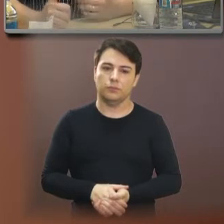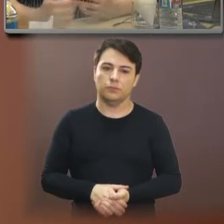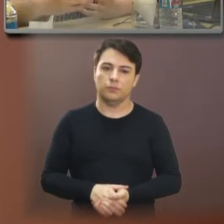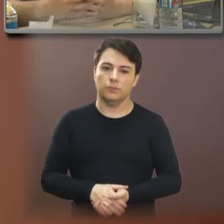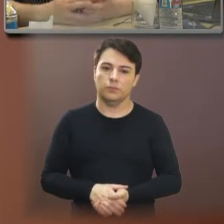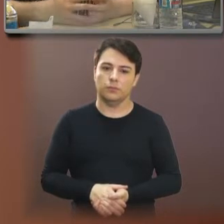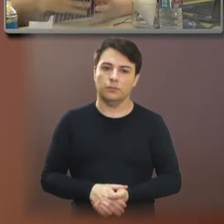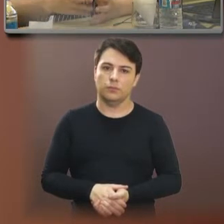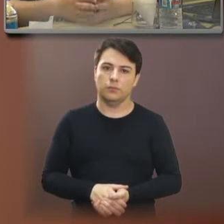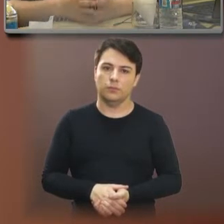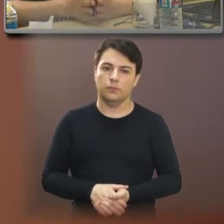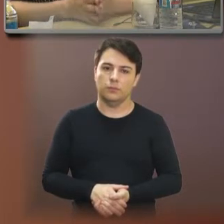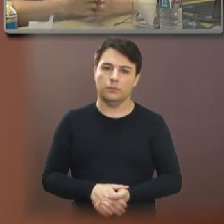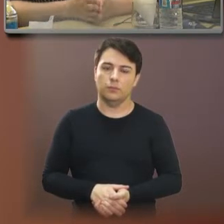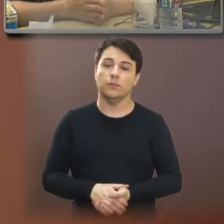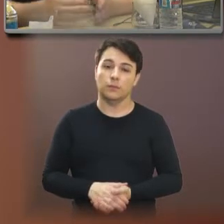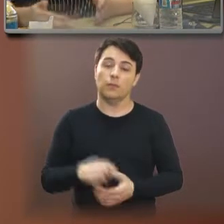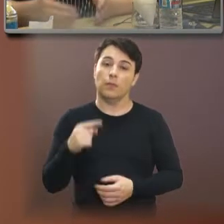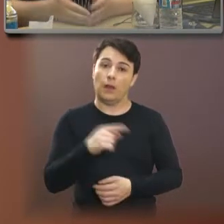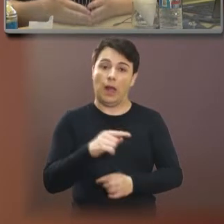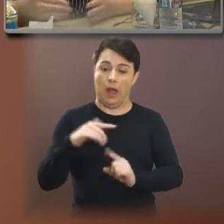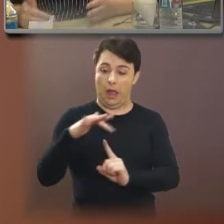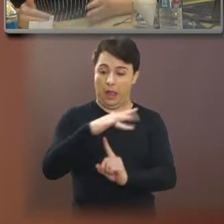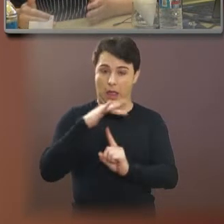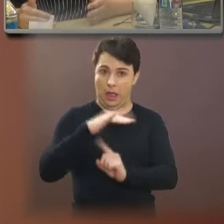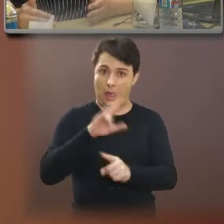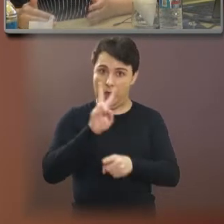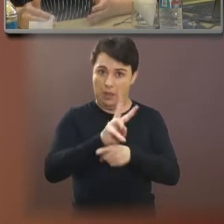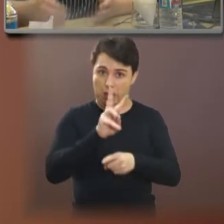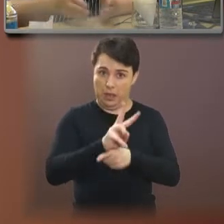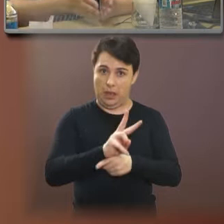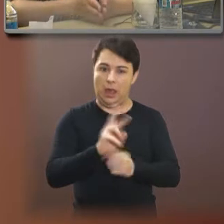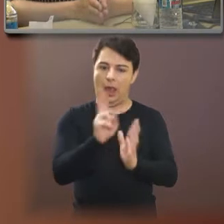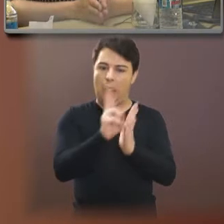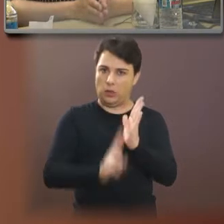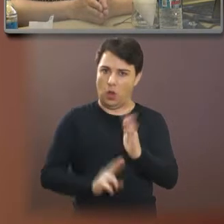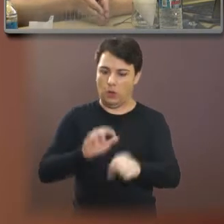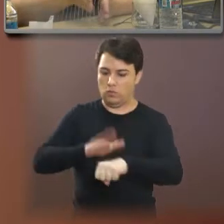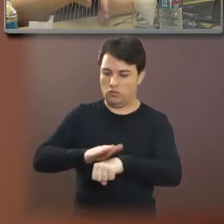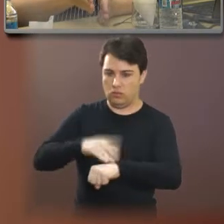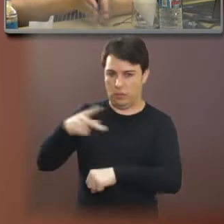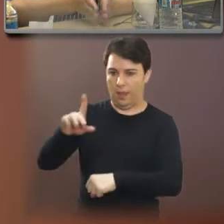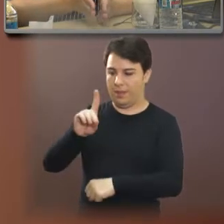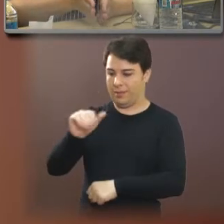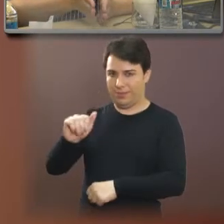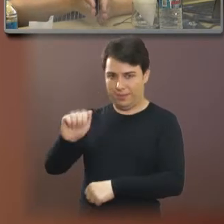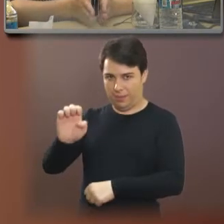uma medida ambiental importante, até indicada já no relatório do DAE,